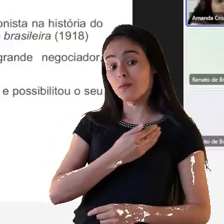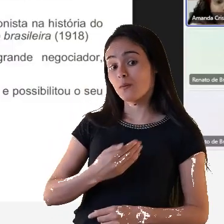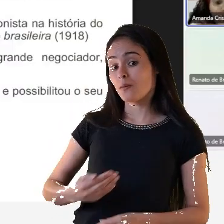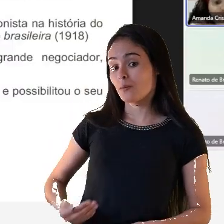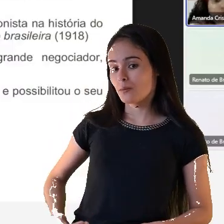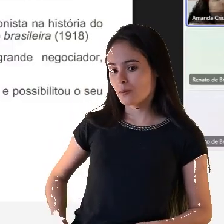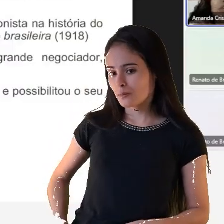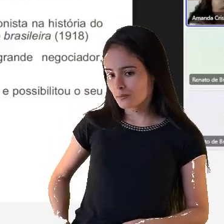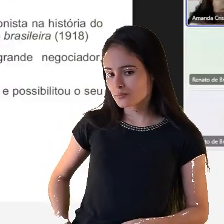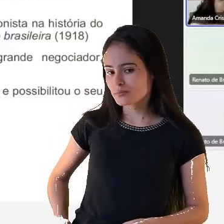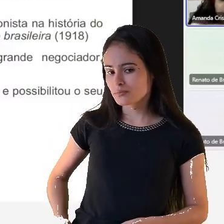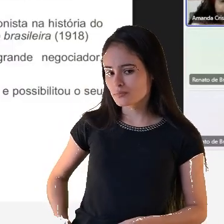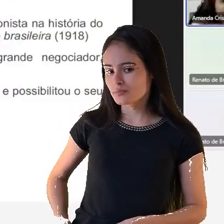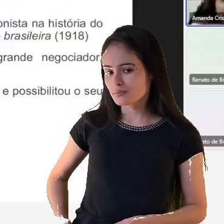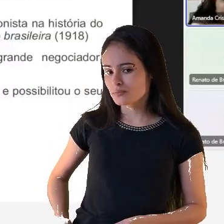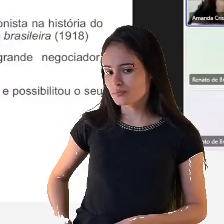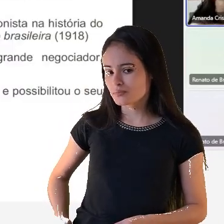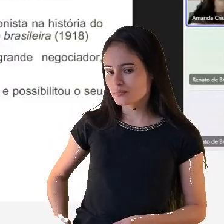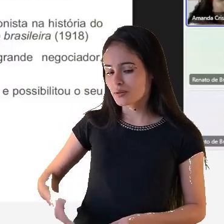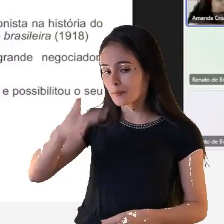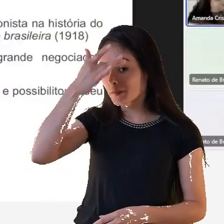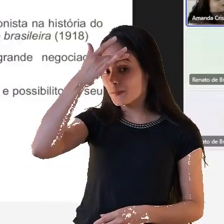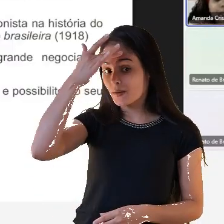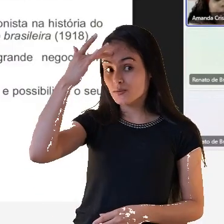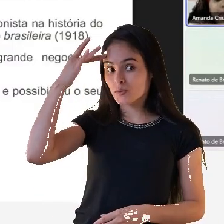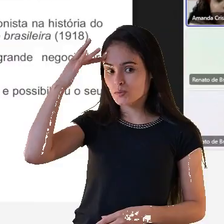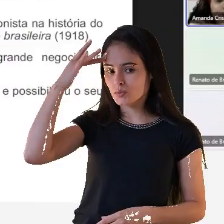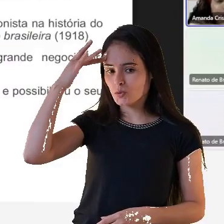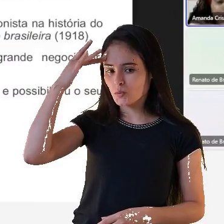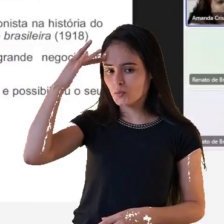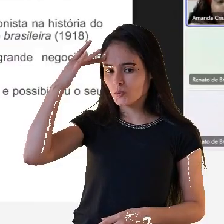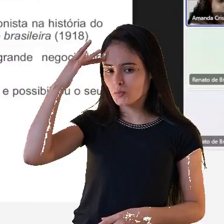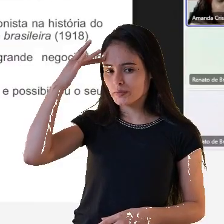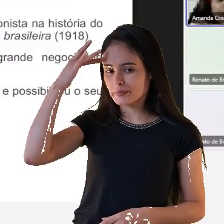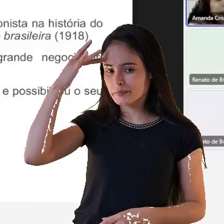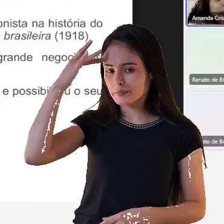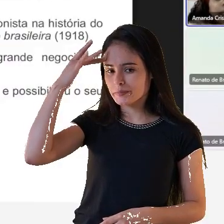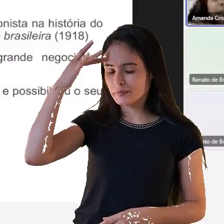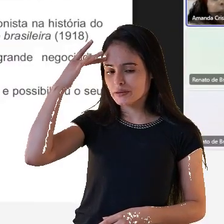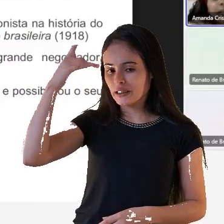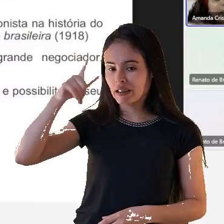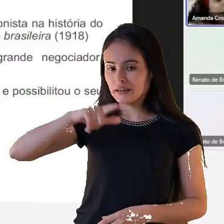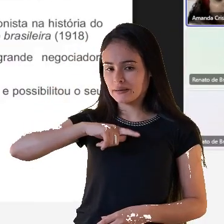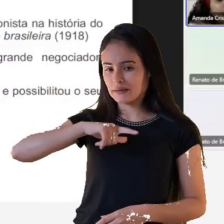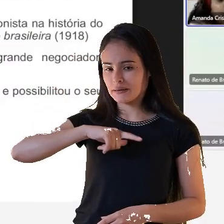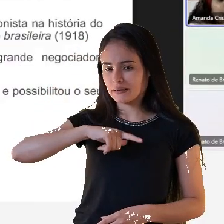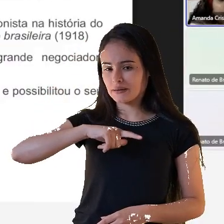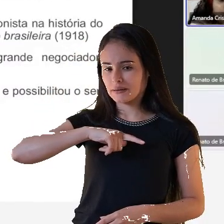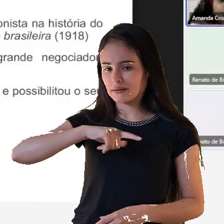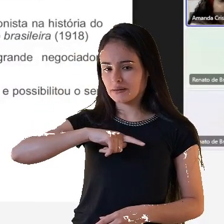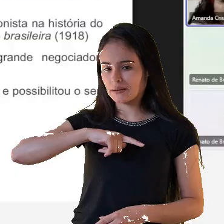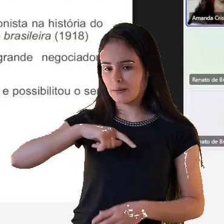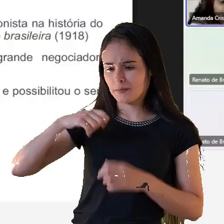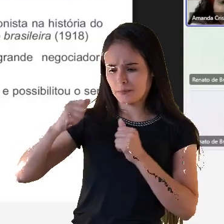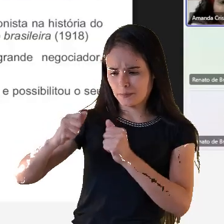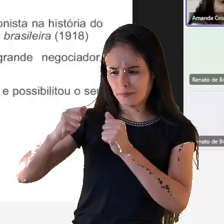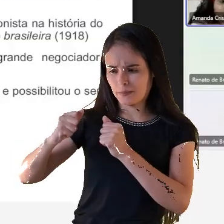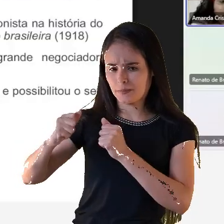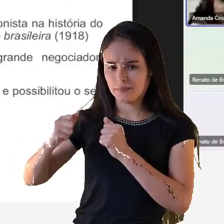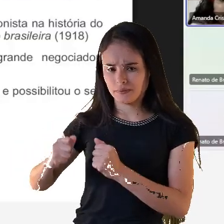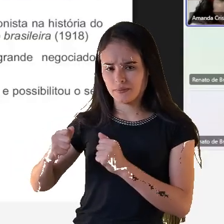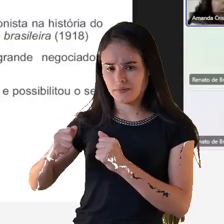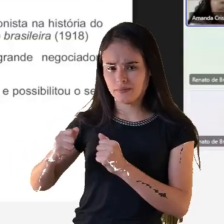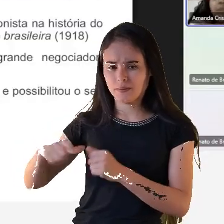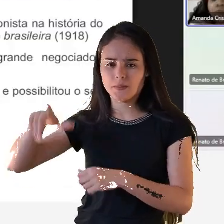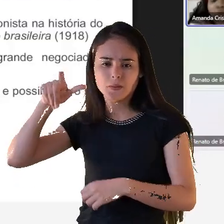todos os públicos, de negociar, de ter essa habilidade mesmo, né? Ele também era desenhista, músico, pintor, né?